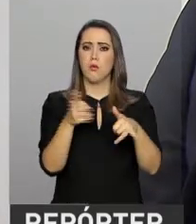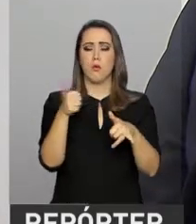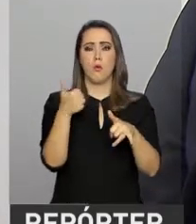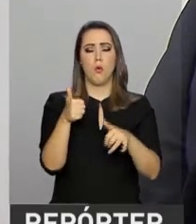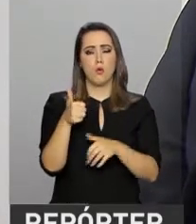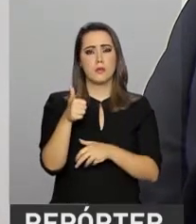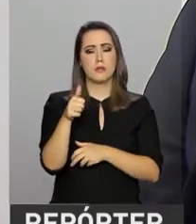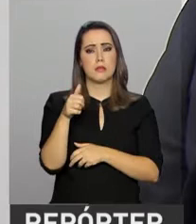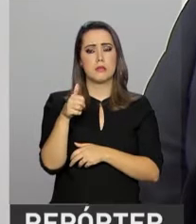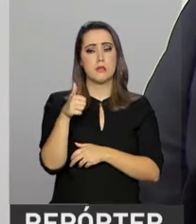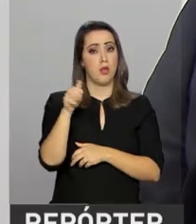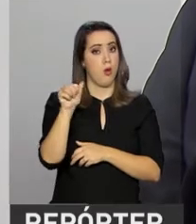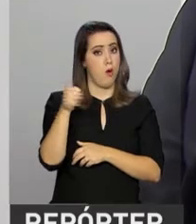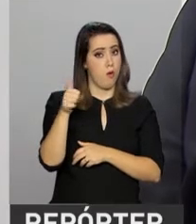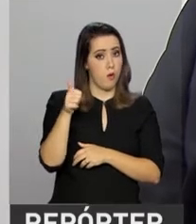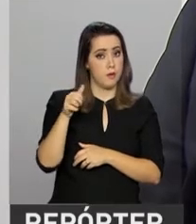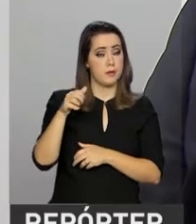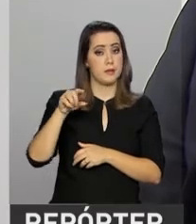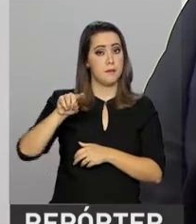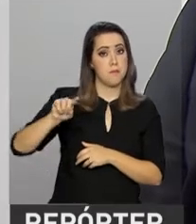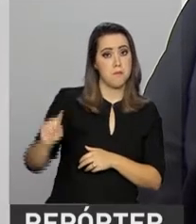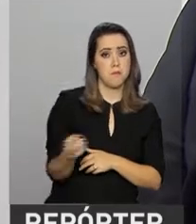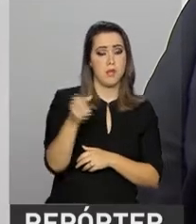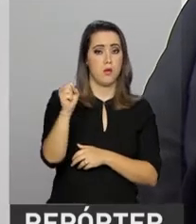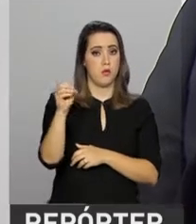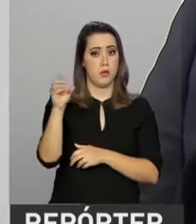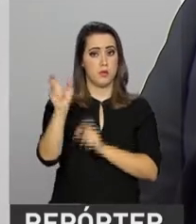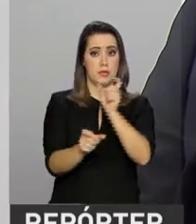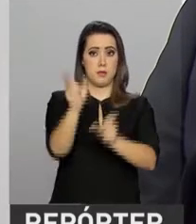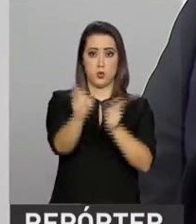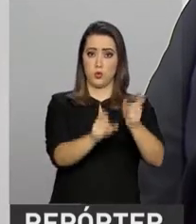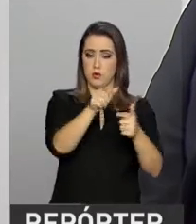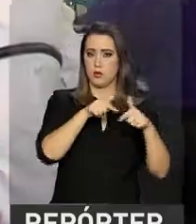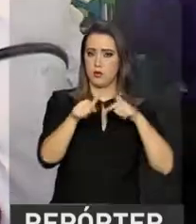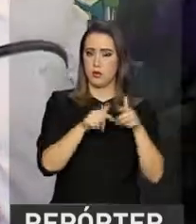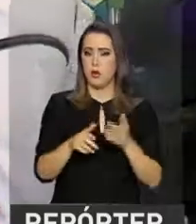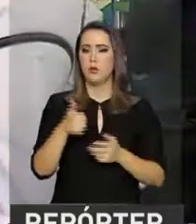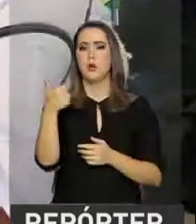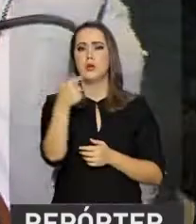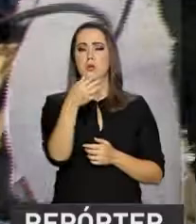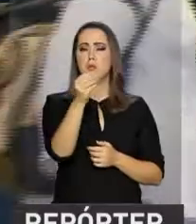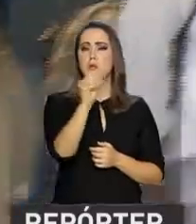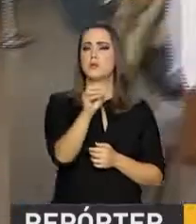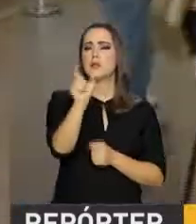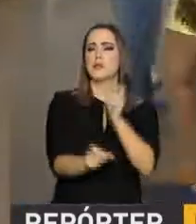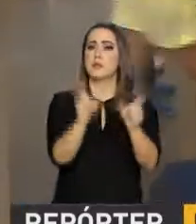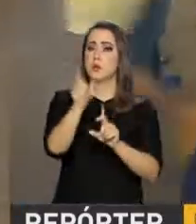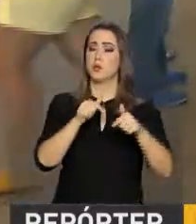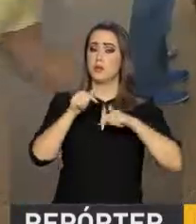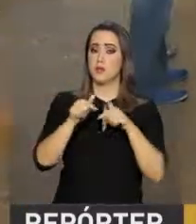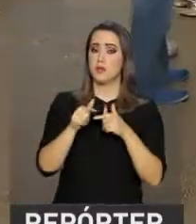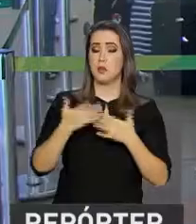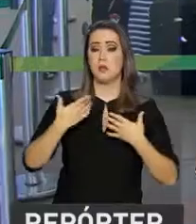mil e oitocentos trabalhadores com vontade disposição dos clientes e 1.700 funcionários de